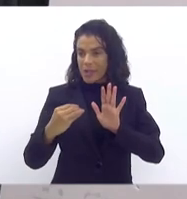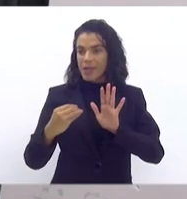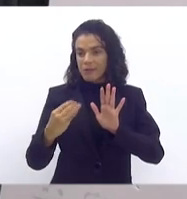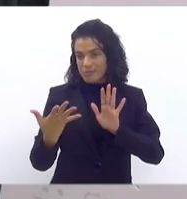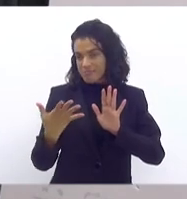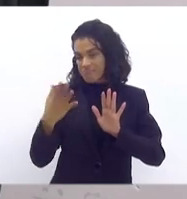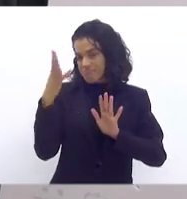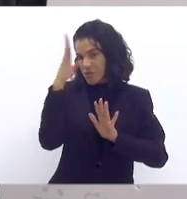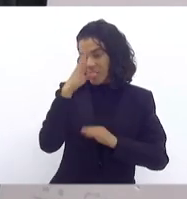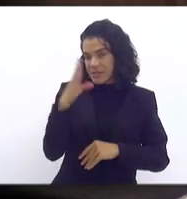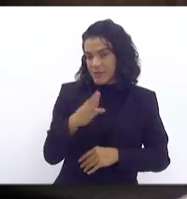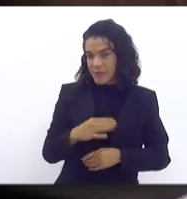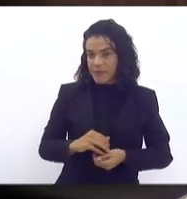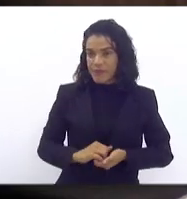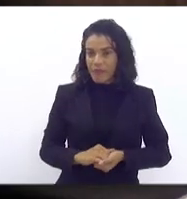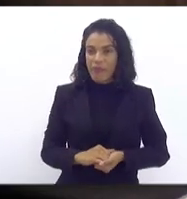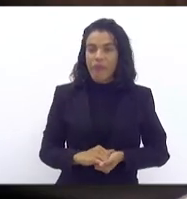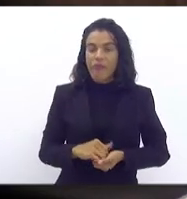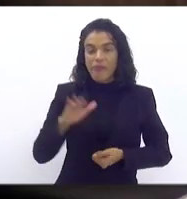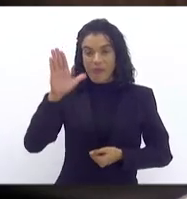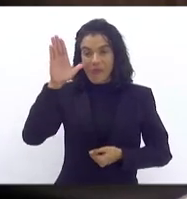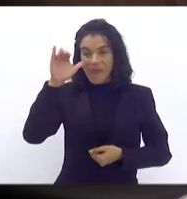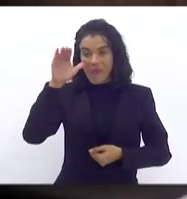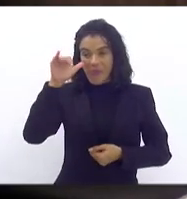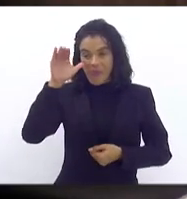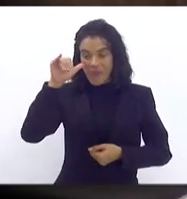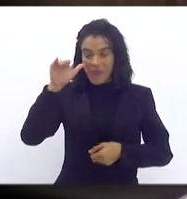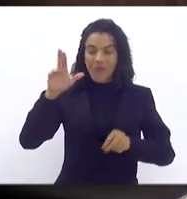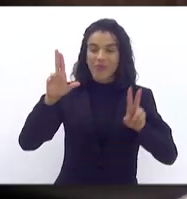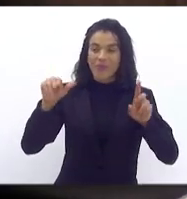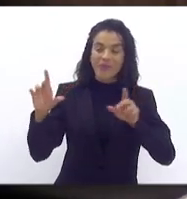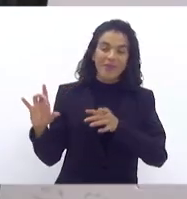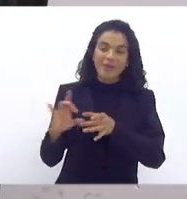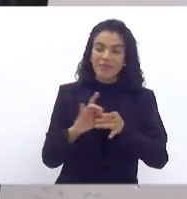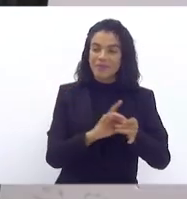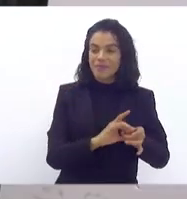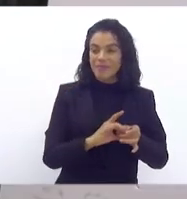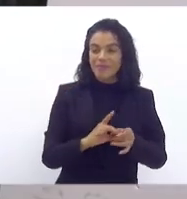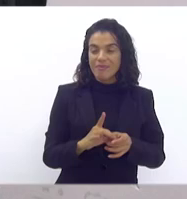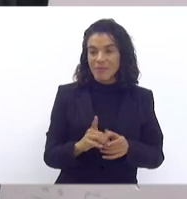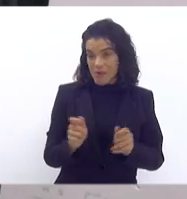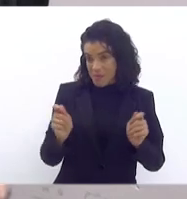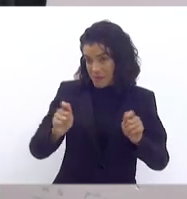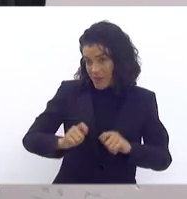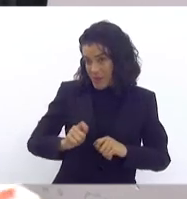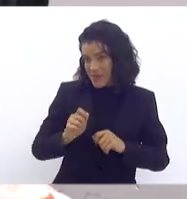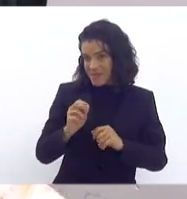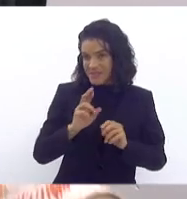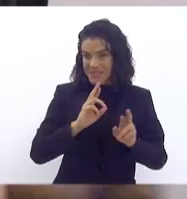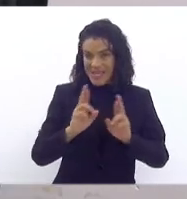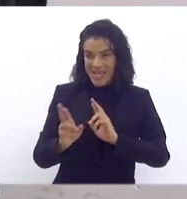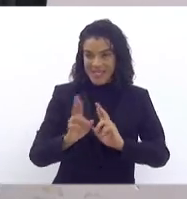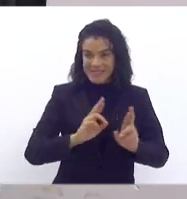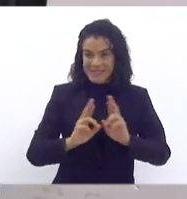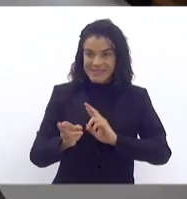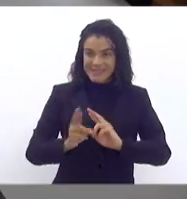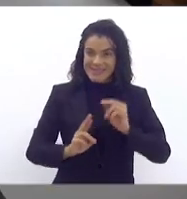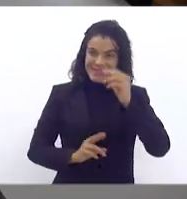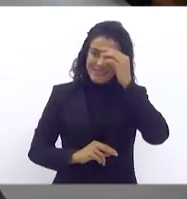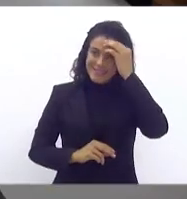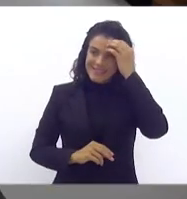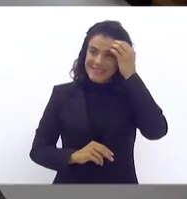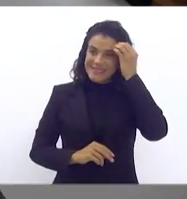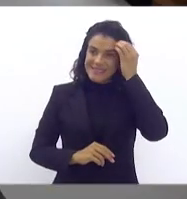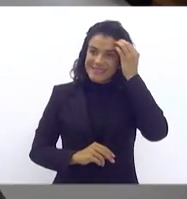termos de Brasil um pouco da minha curiosidade nesse sentido o senhor pode responder enquanto a deputada